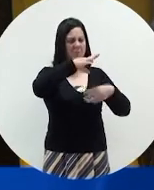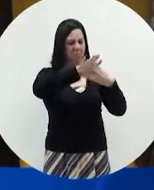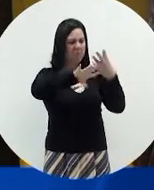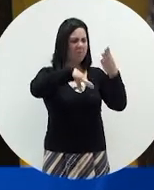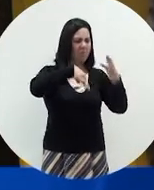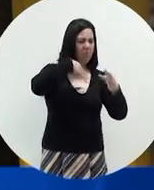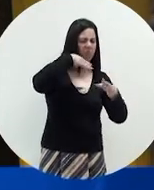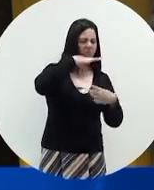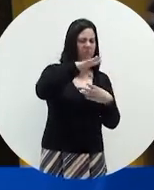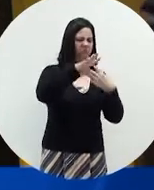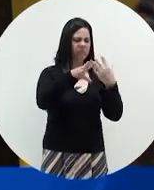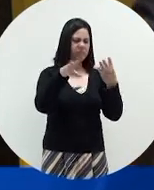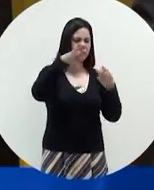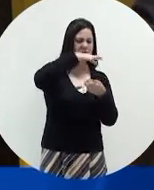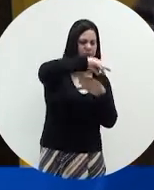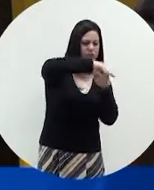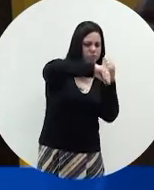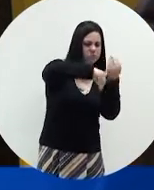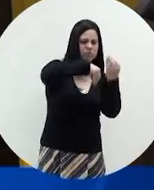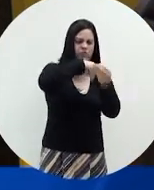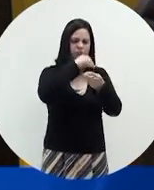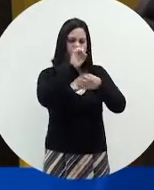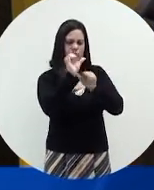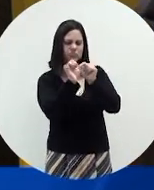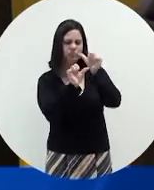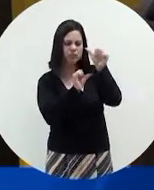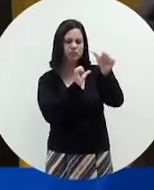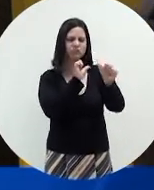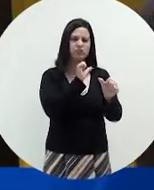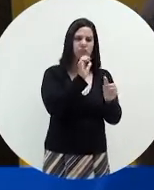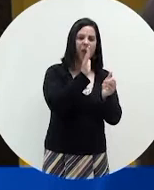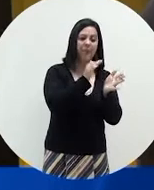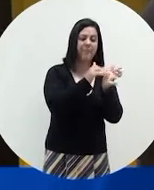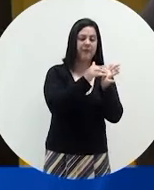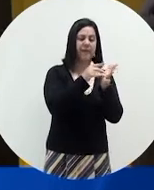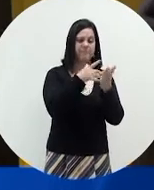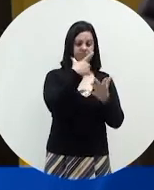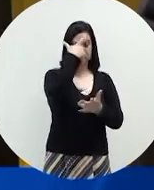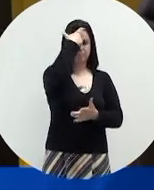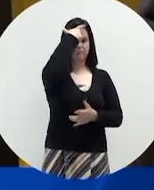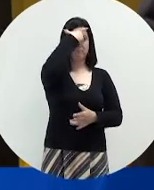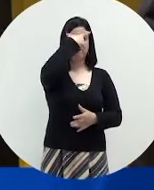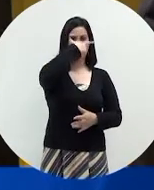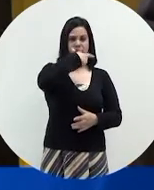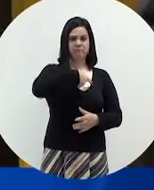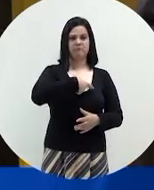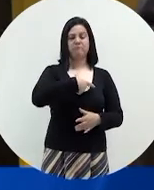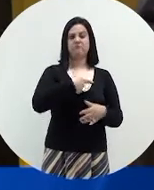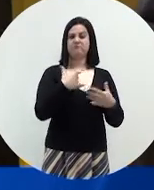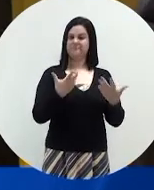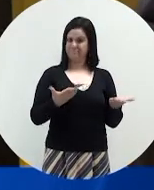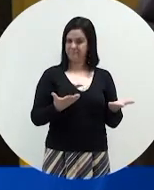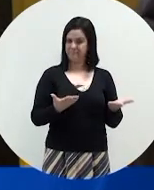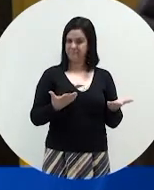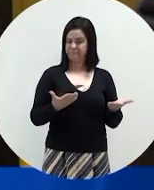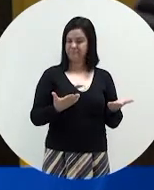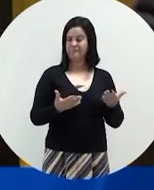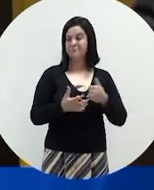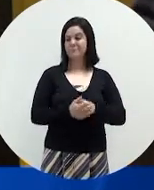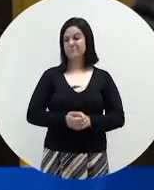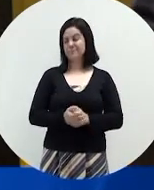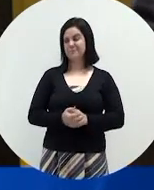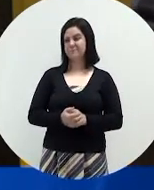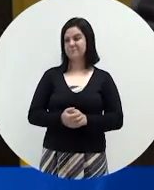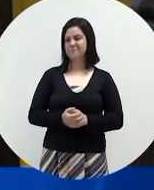dessa base da proteína vai sair o primeiro ser, né? A primeira célula, depois essa célula, pelo movimento dos